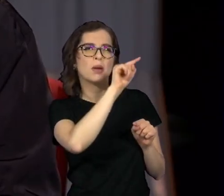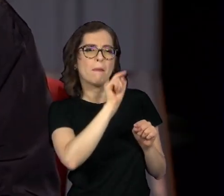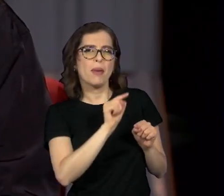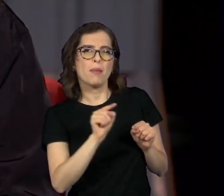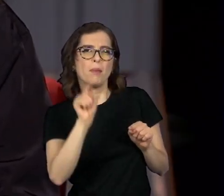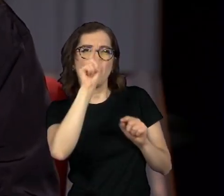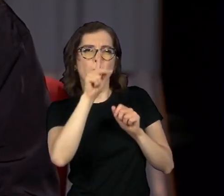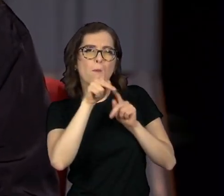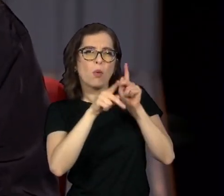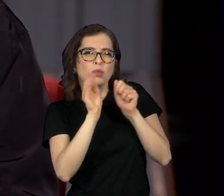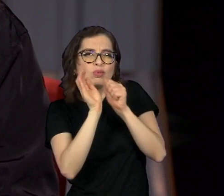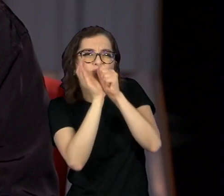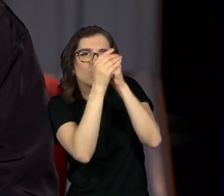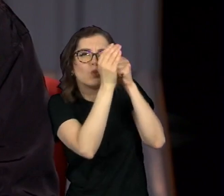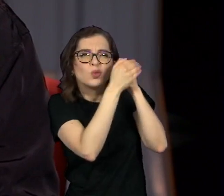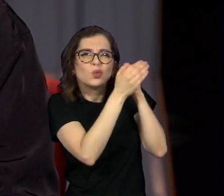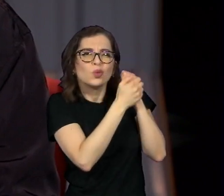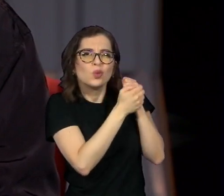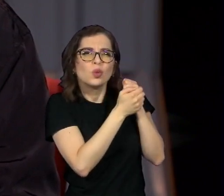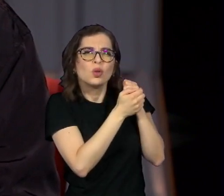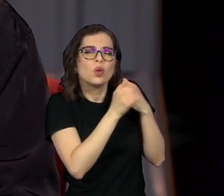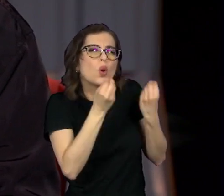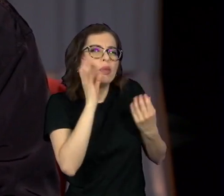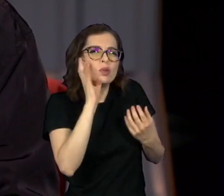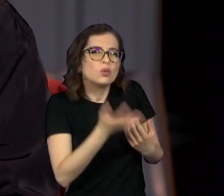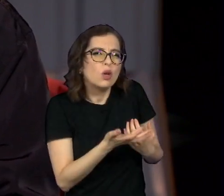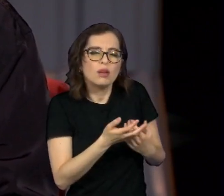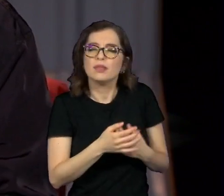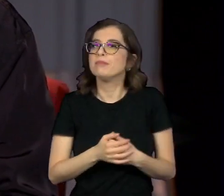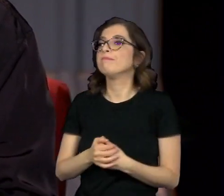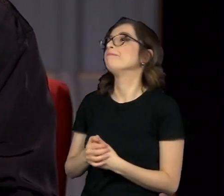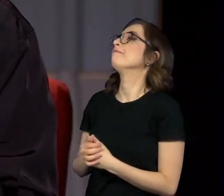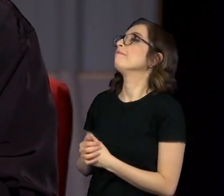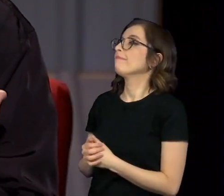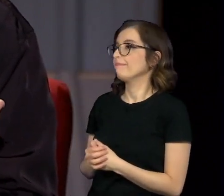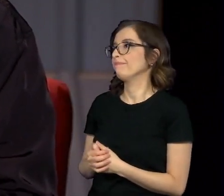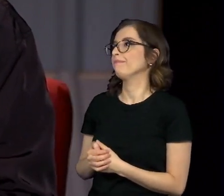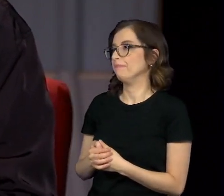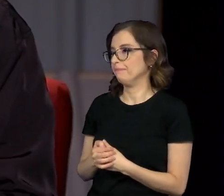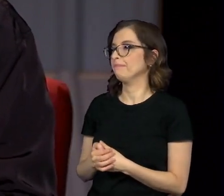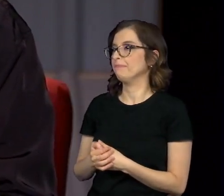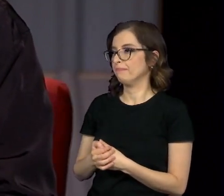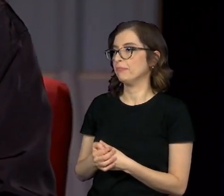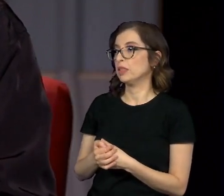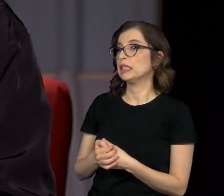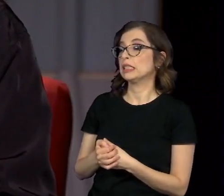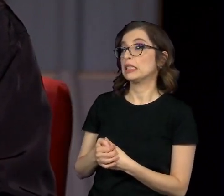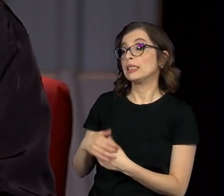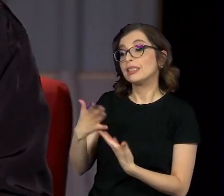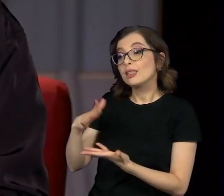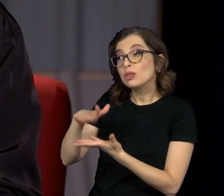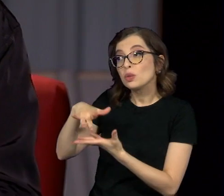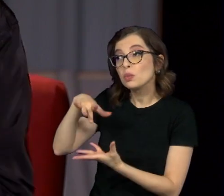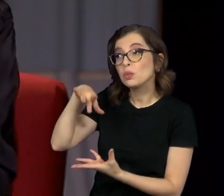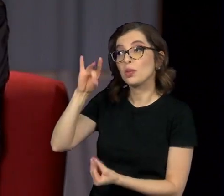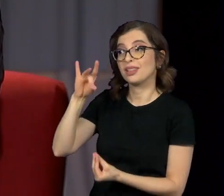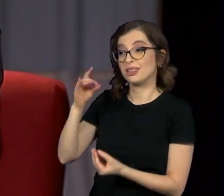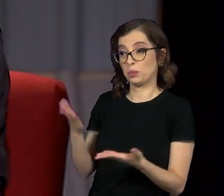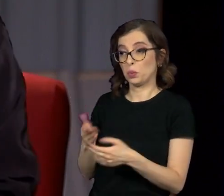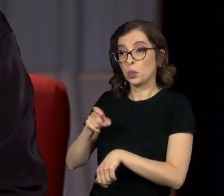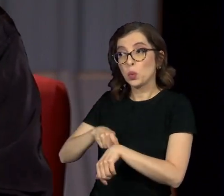Passa pela democracia, por um Estado que permita, não que